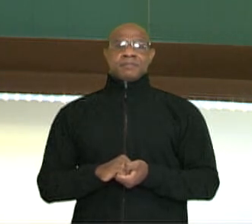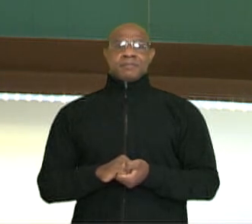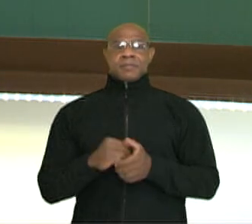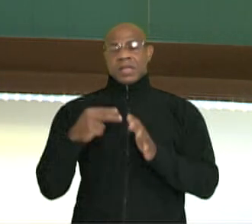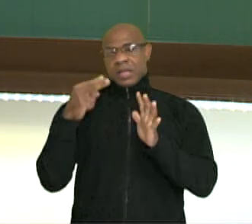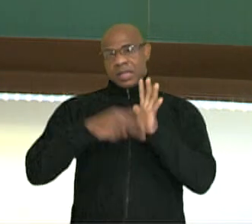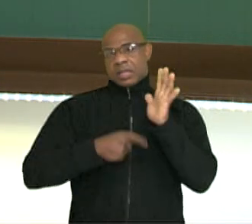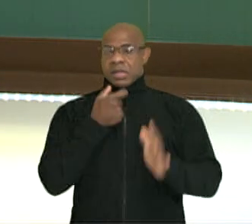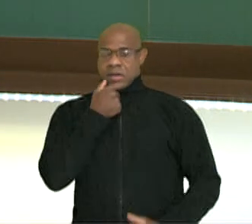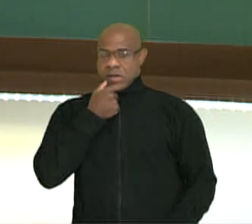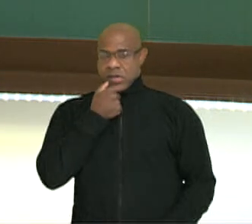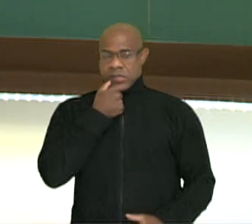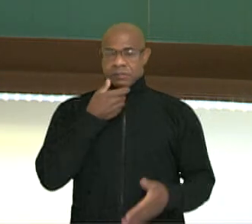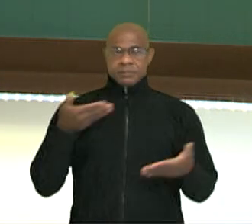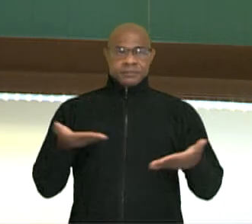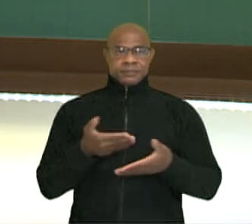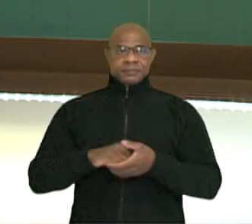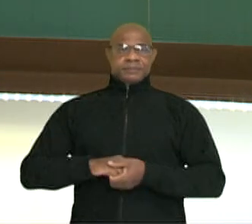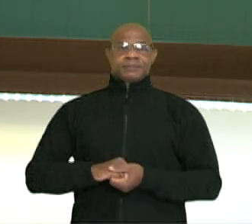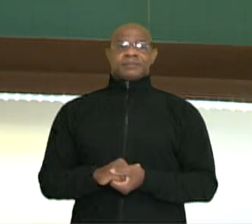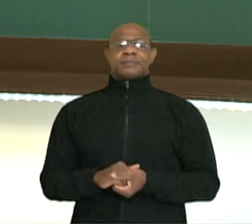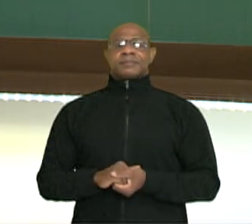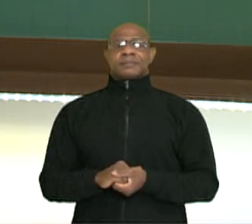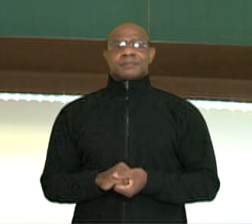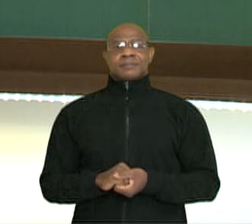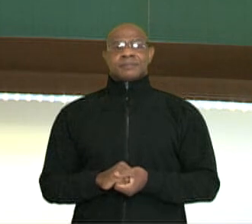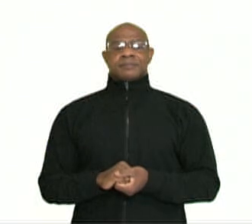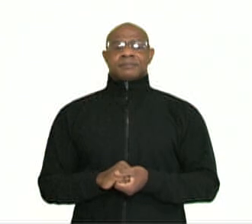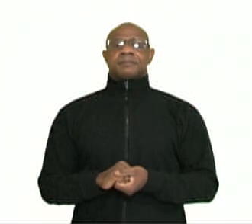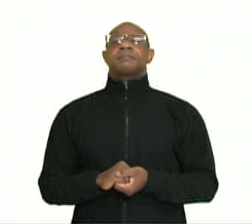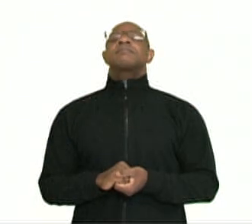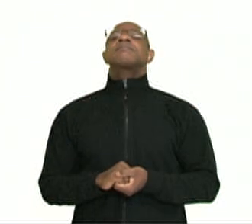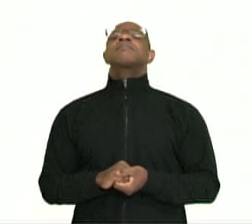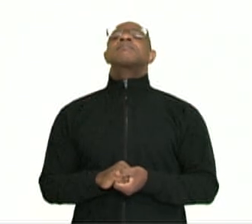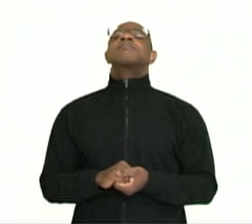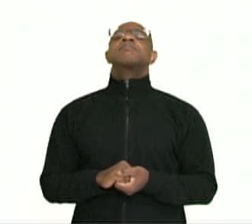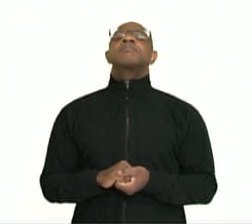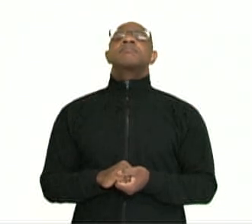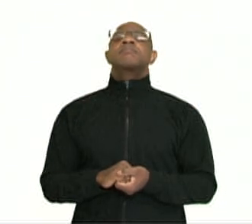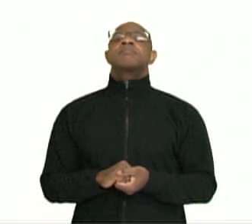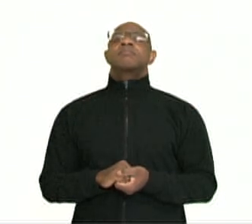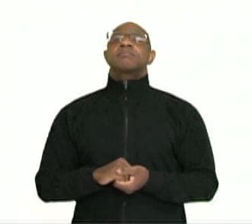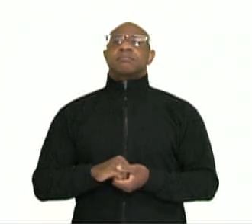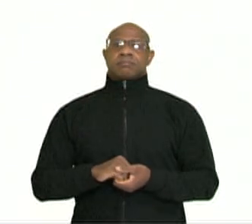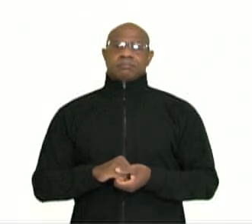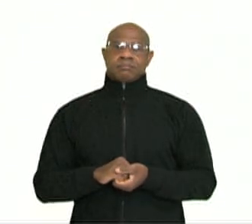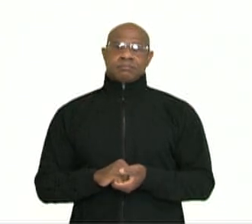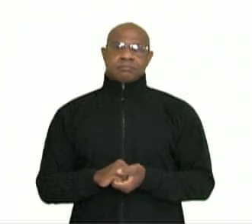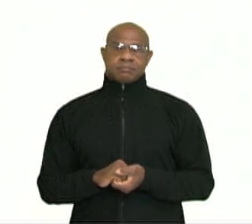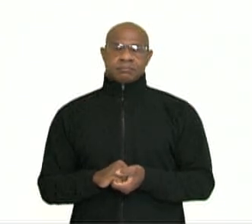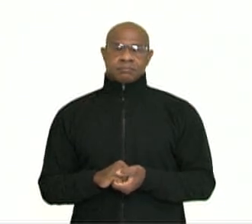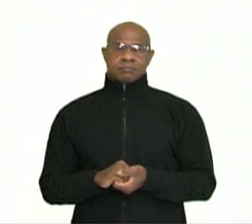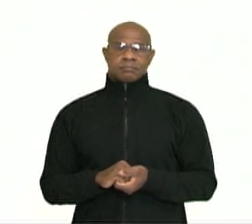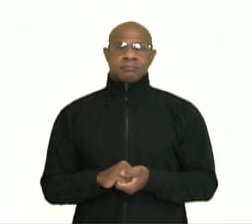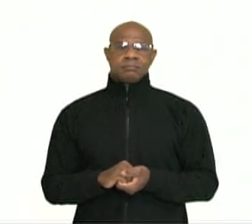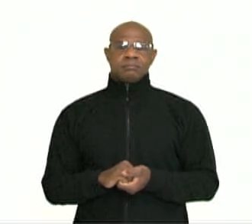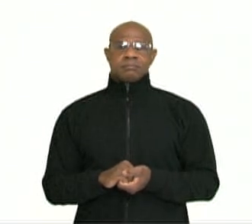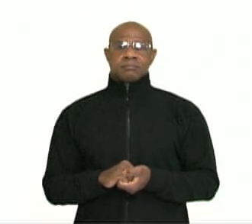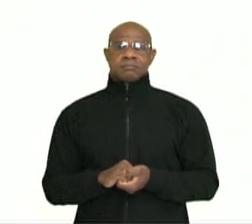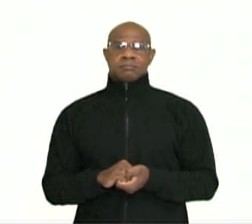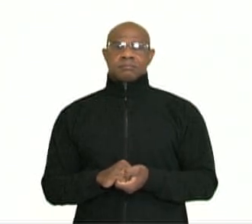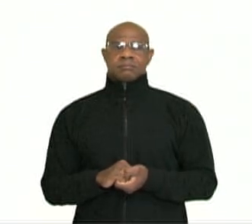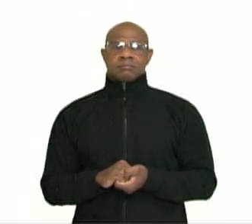often consists of vlogging, gaming, roleplay, singing and many more other types of